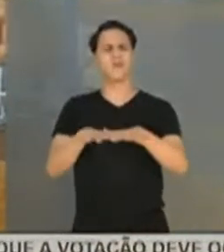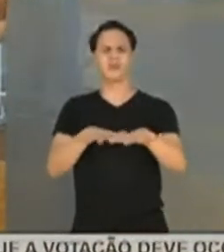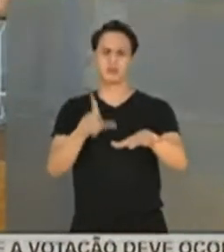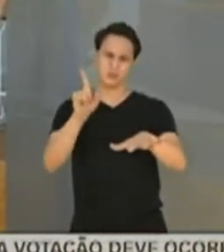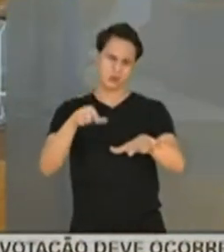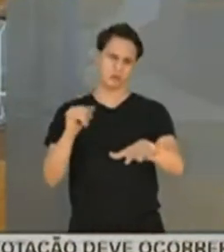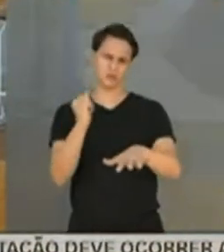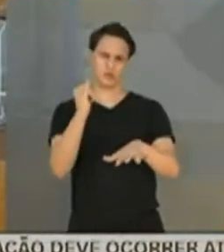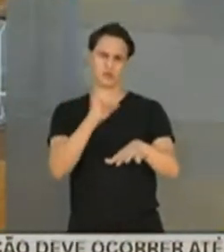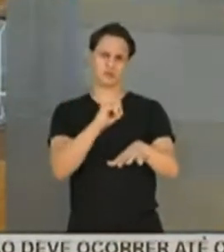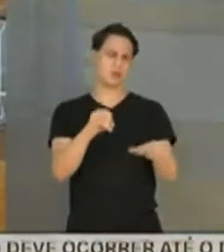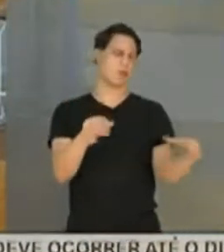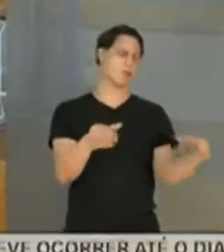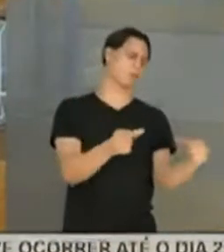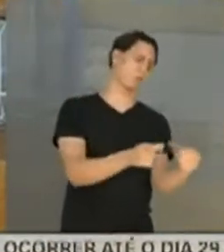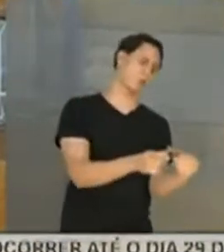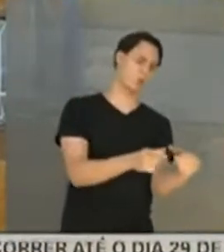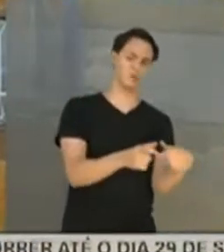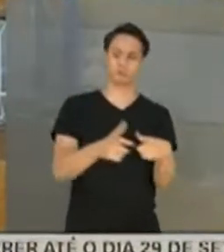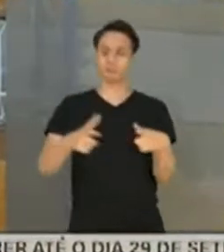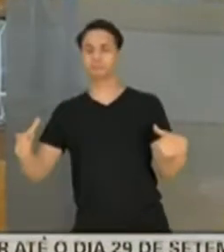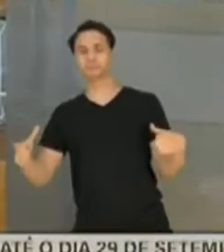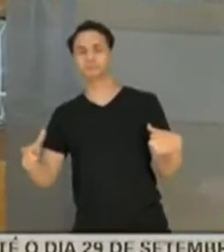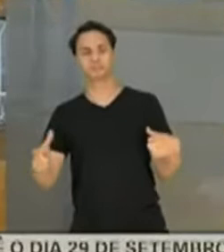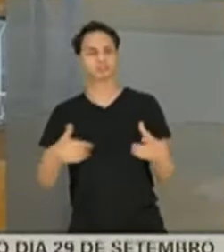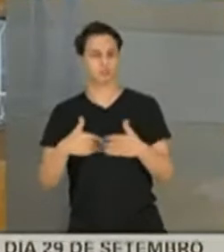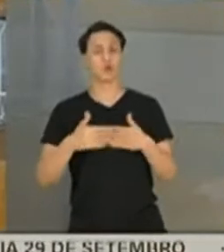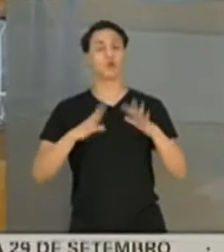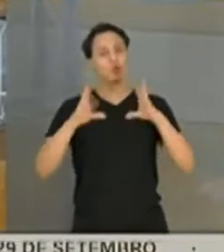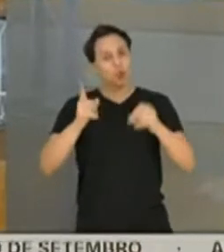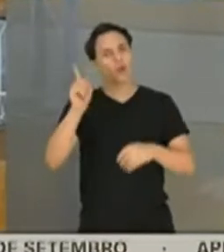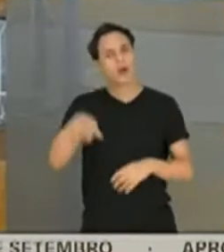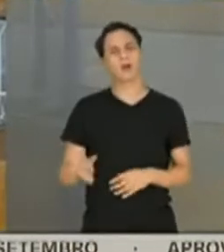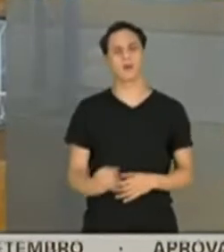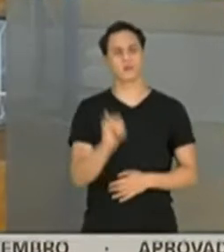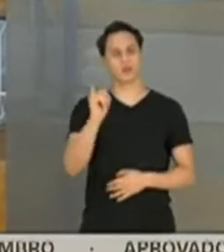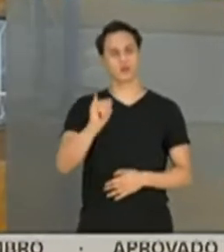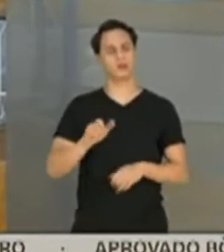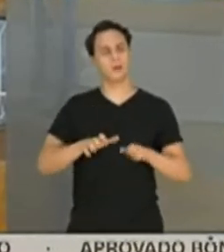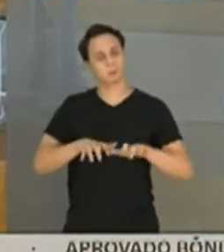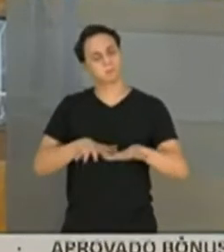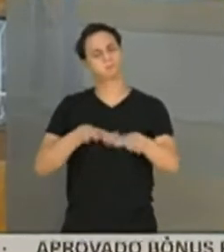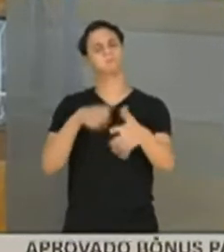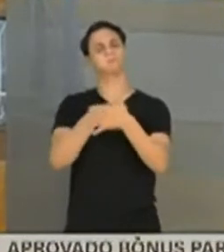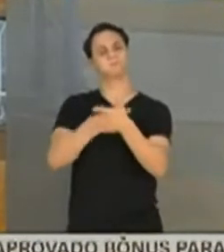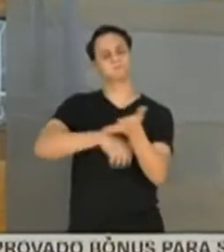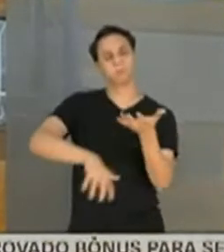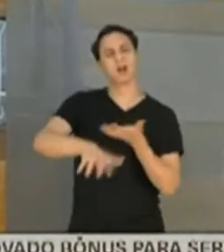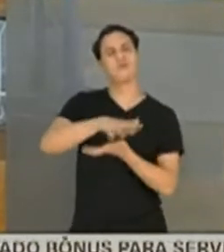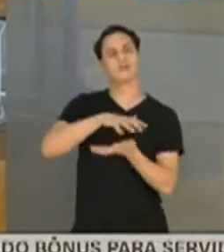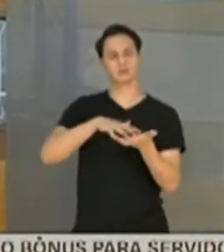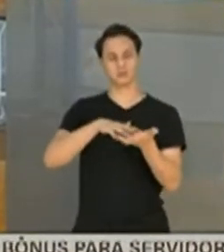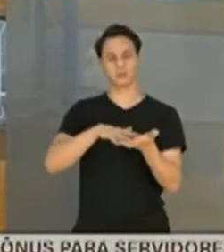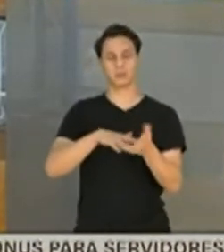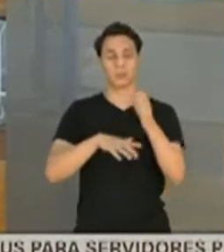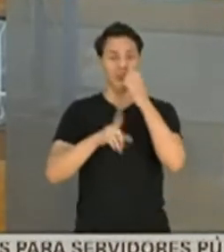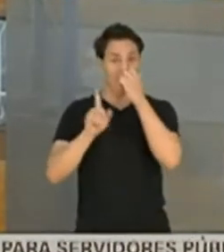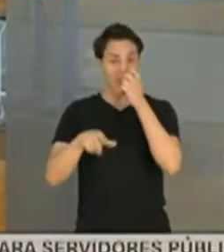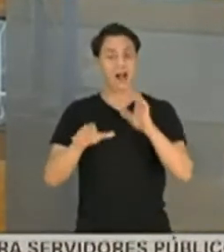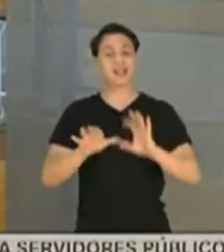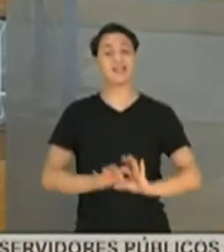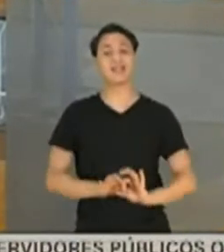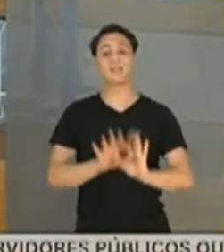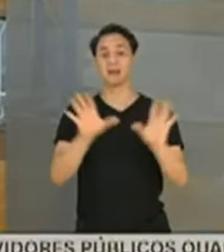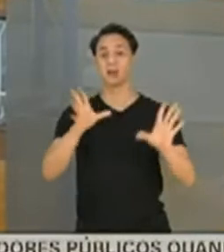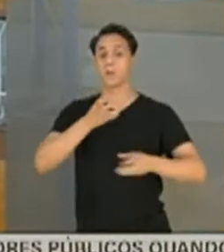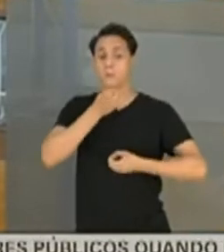gente, manifestação que tem muita, todas são importantes. É a liberdade de expressão, a